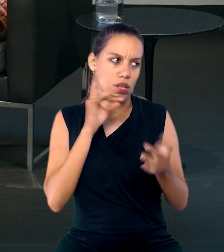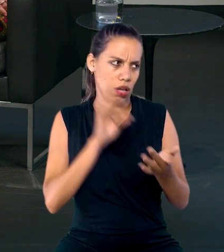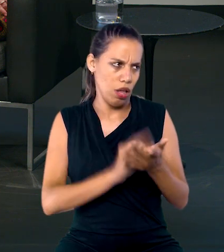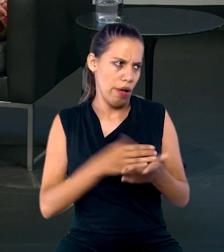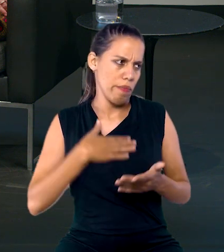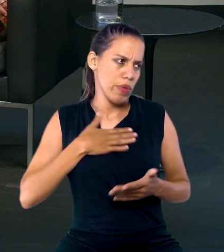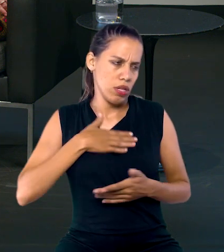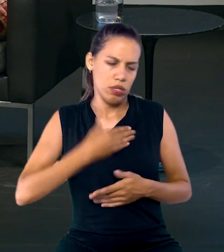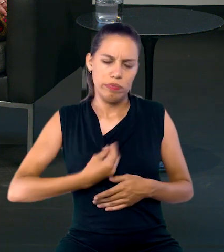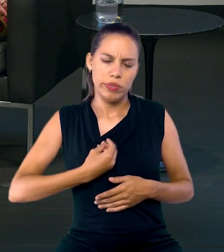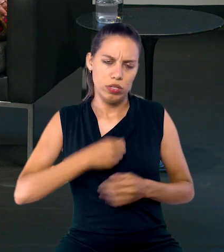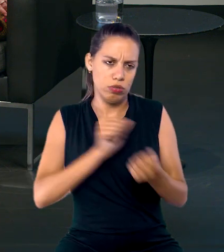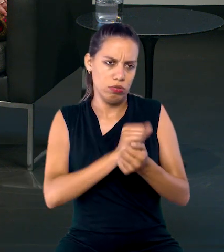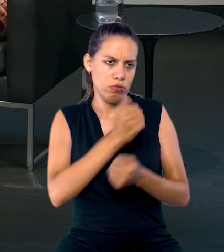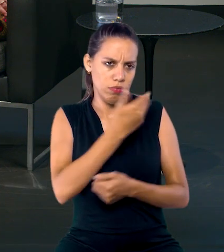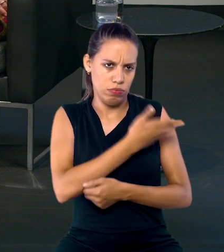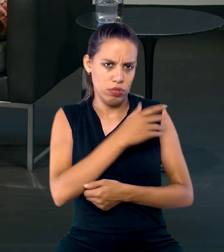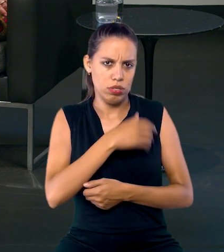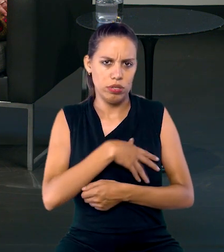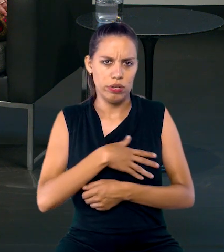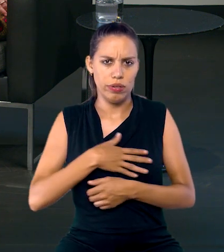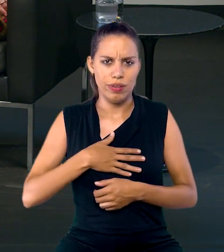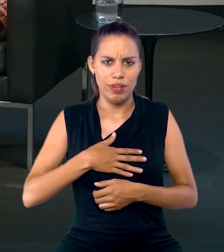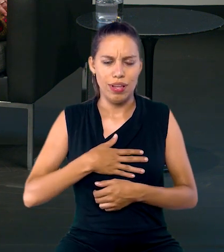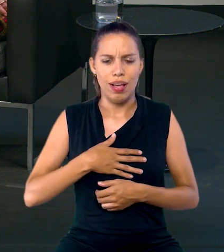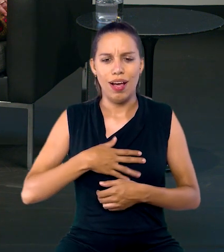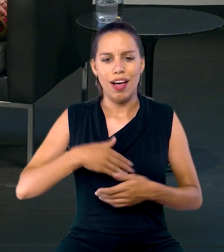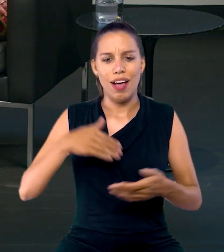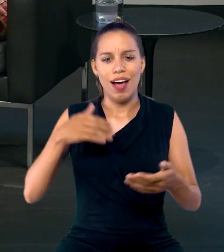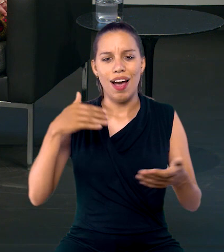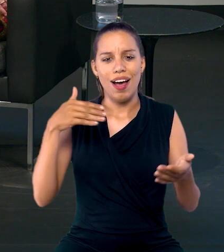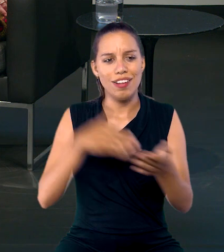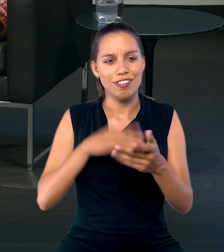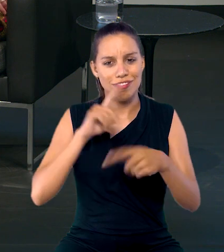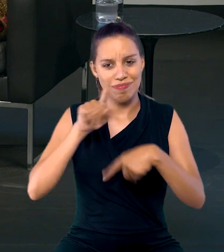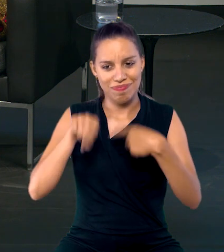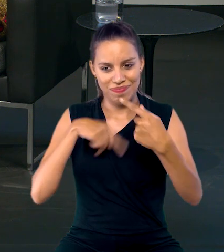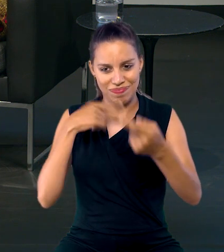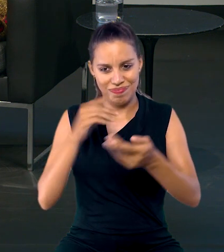de fato um prazer estar aqui com vocês. Obrigada, gente. Até loguinho.